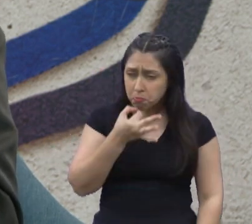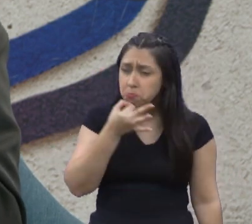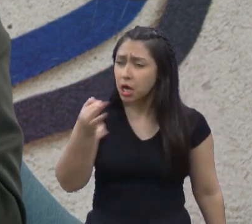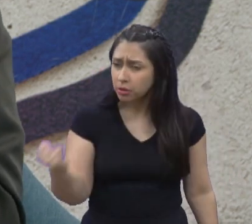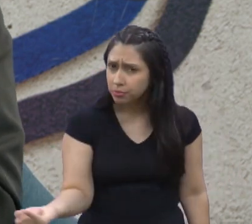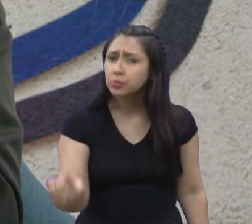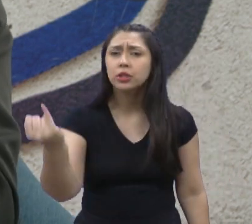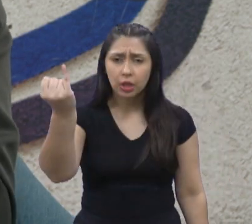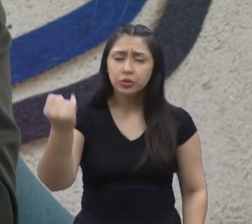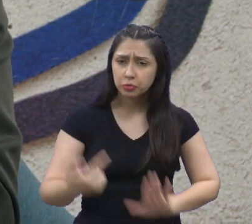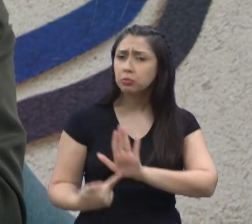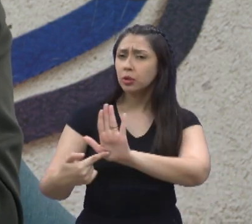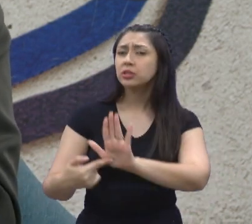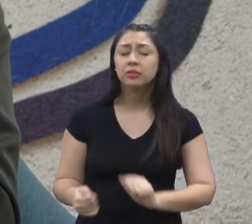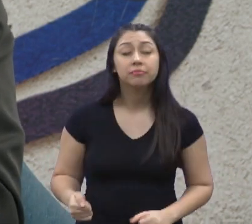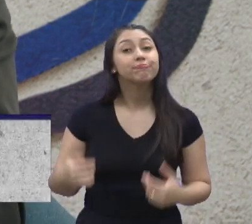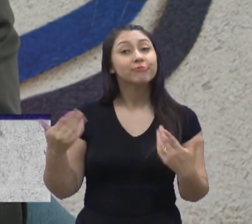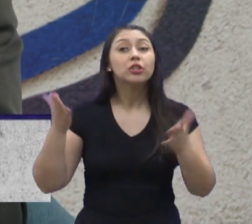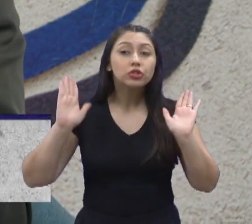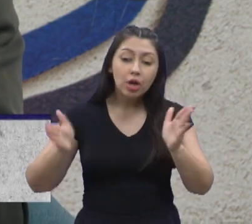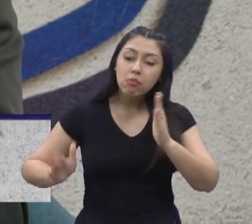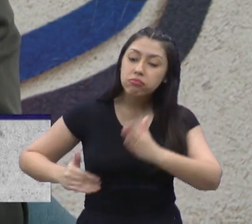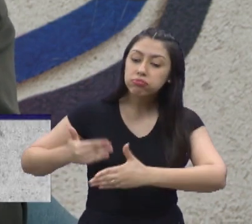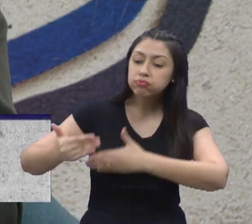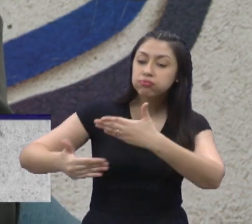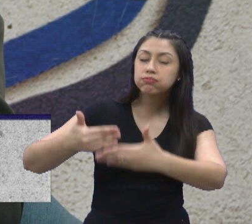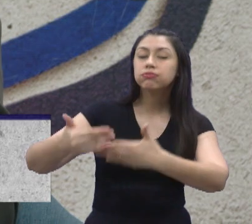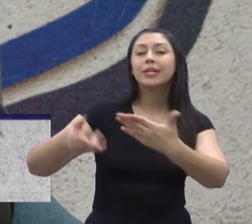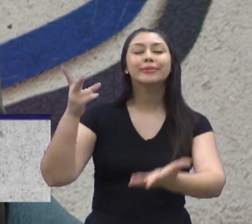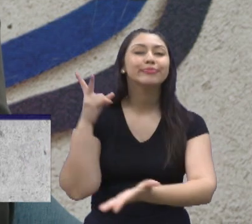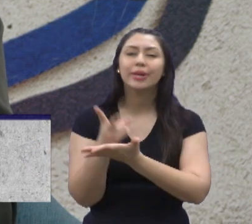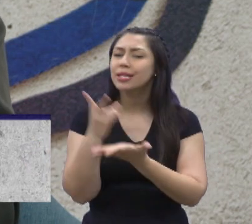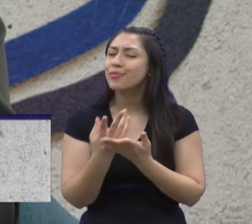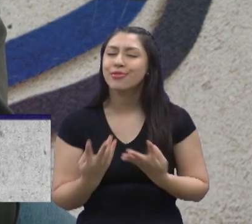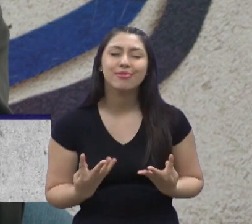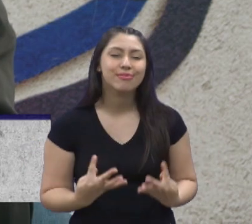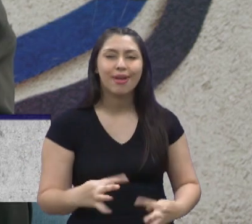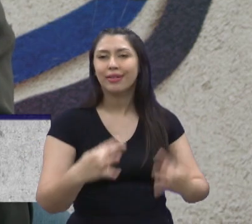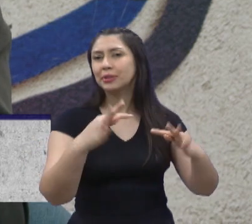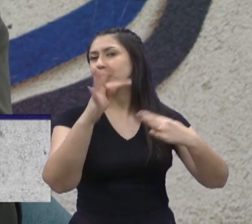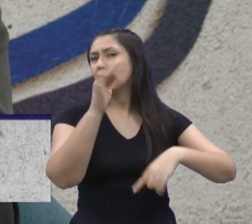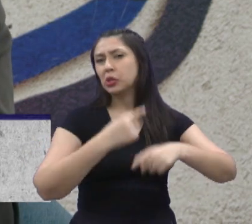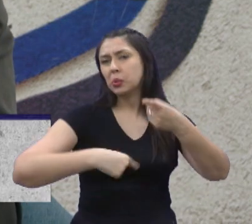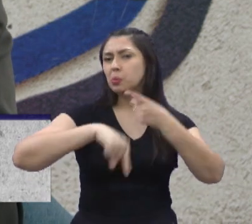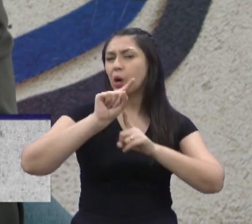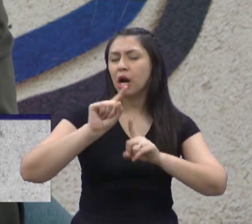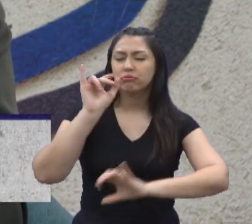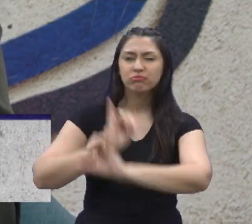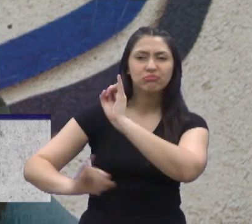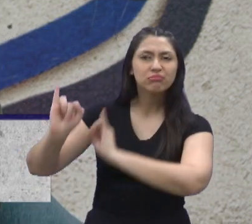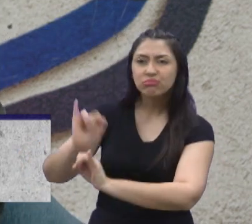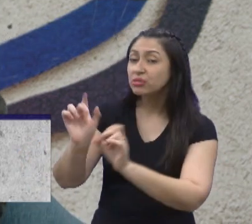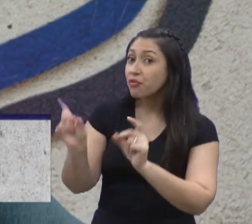Certo? Então, isso é uma tendência, sim, mesmo com as tecnologias chegando, as vendas pela internet,